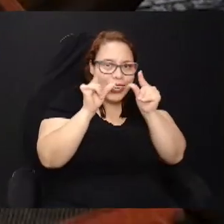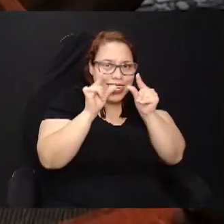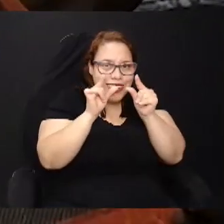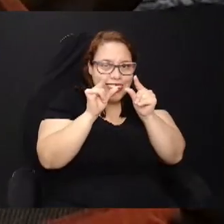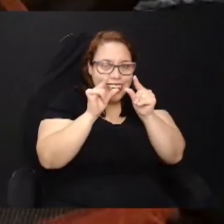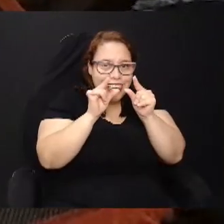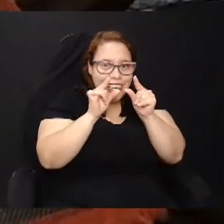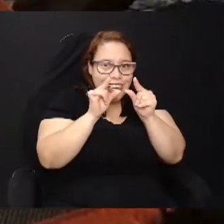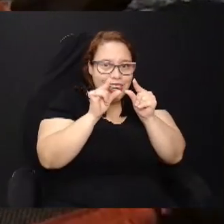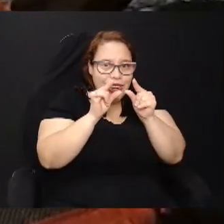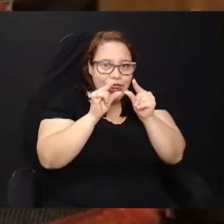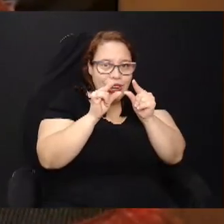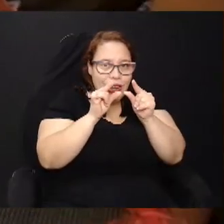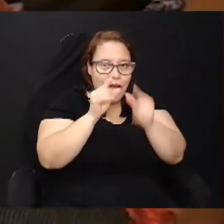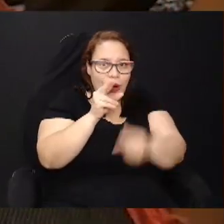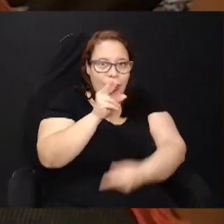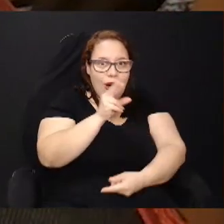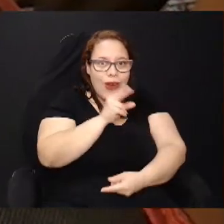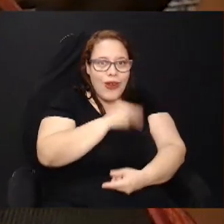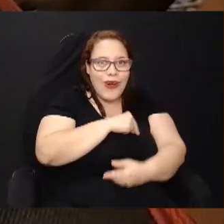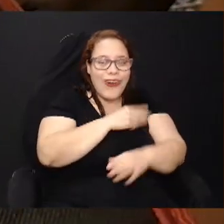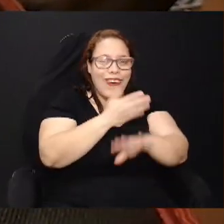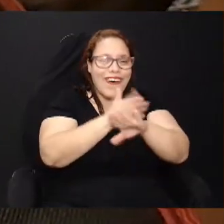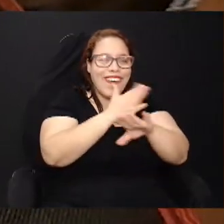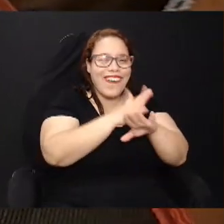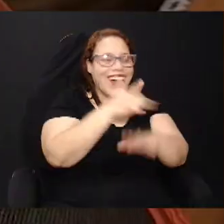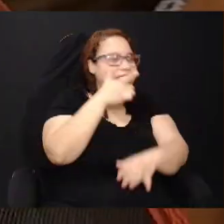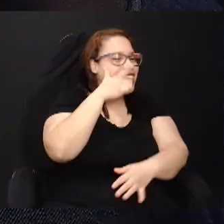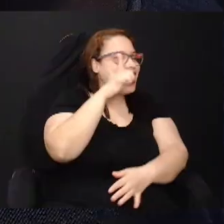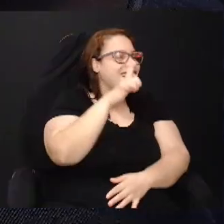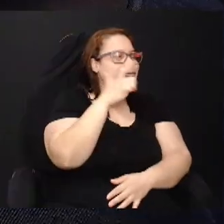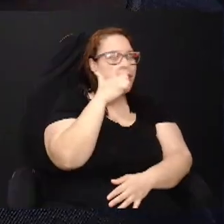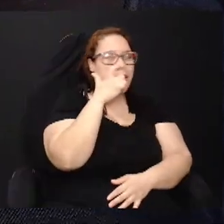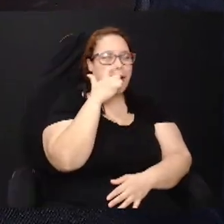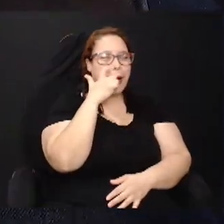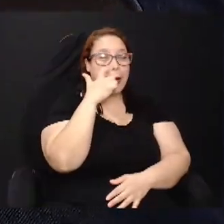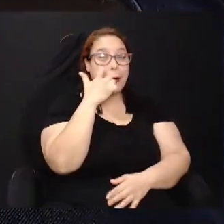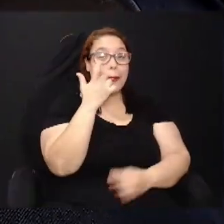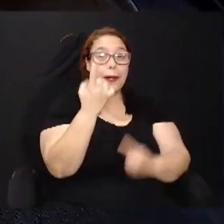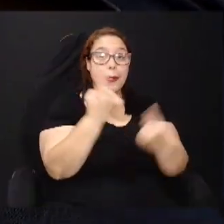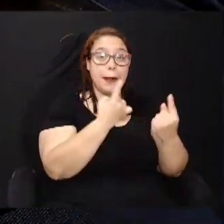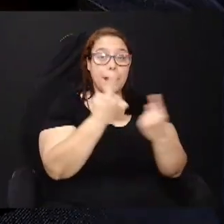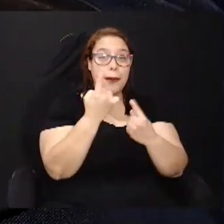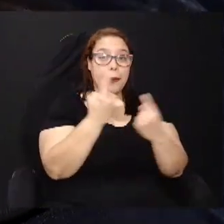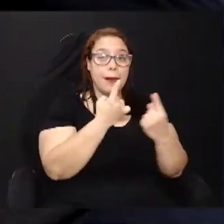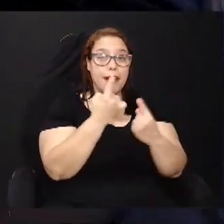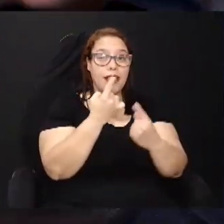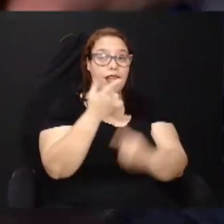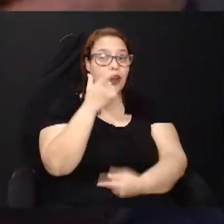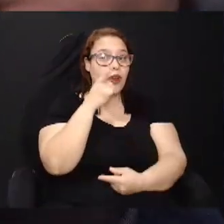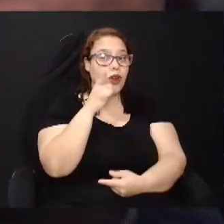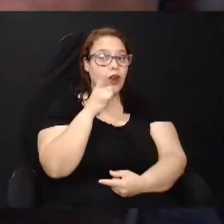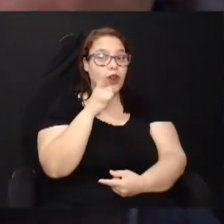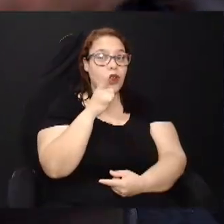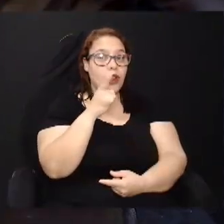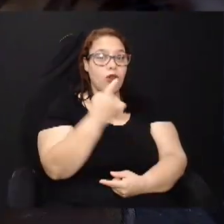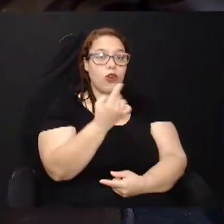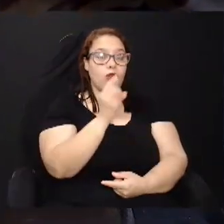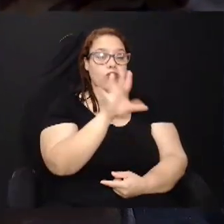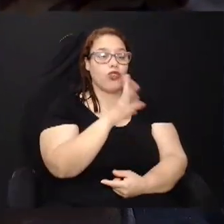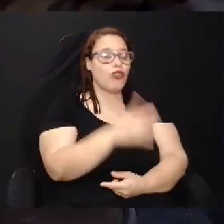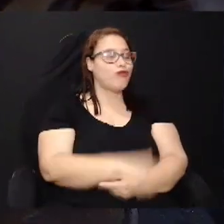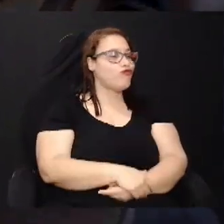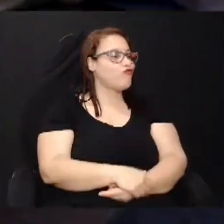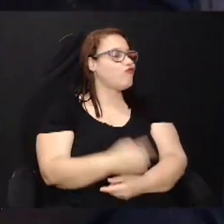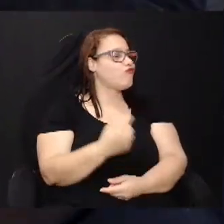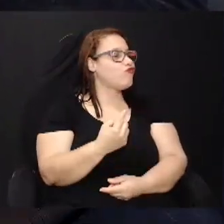com as várias capacidades das pessoas. Cada uma também como um dado. Então eu consigo fazer muito mais coisas do que eu faria com um só.